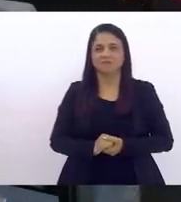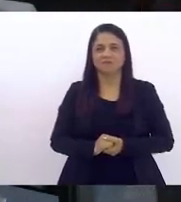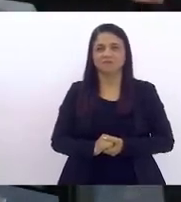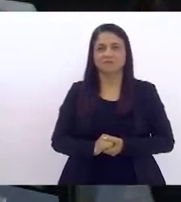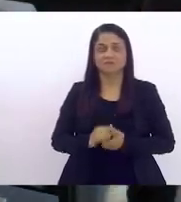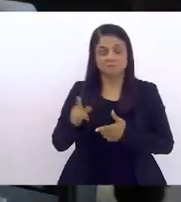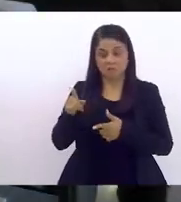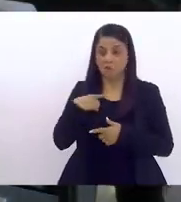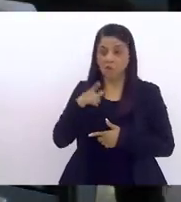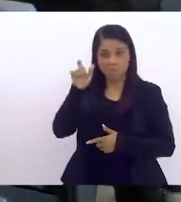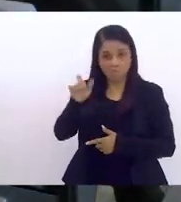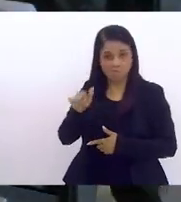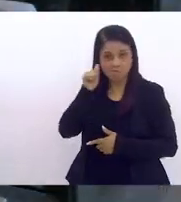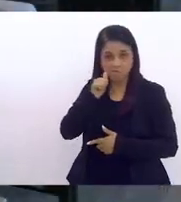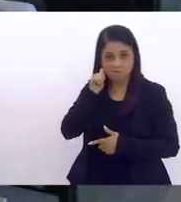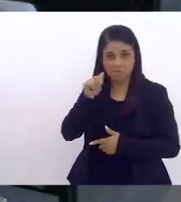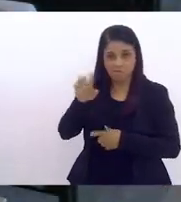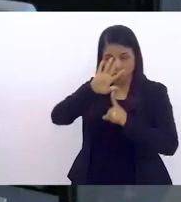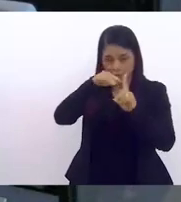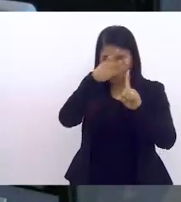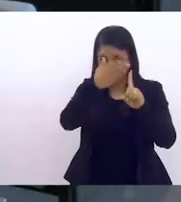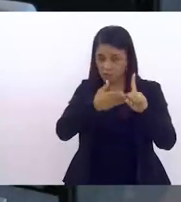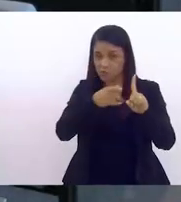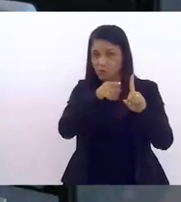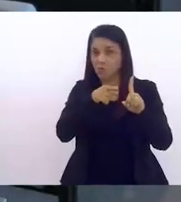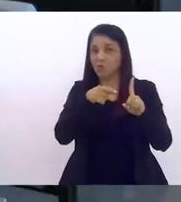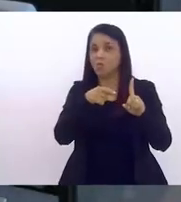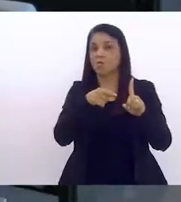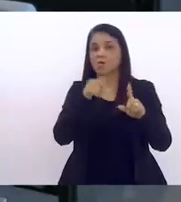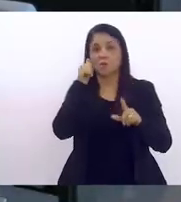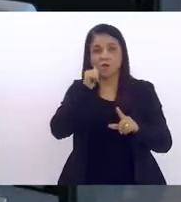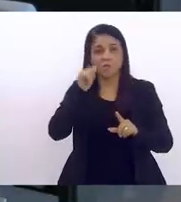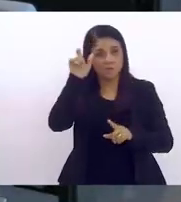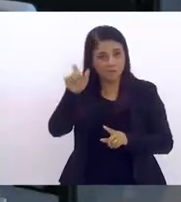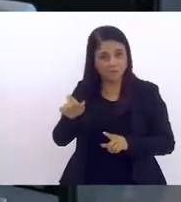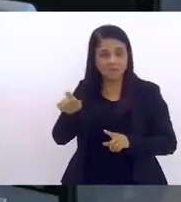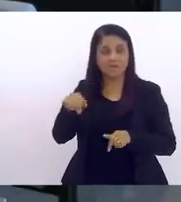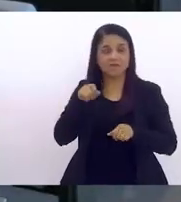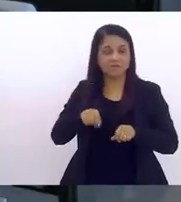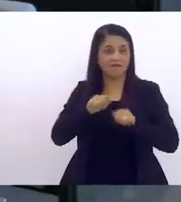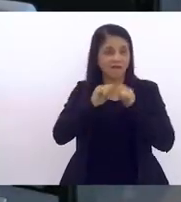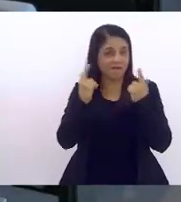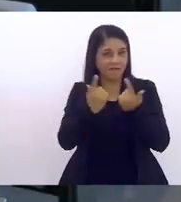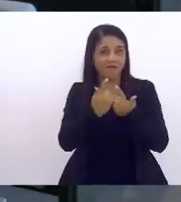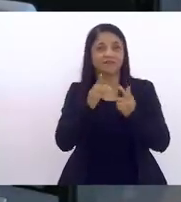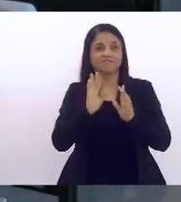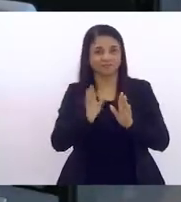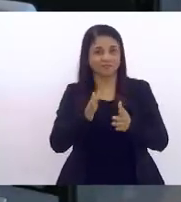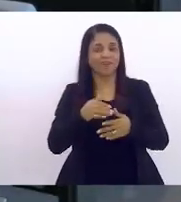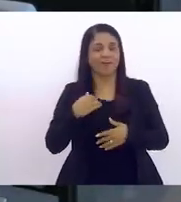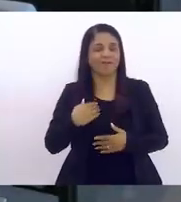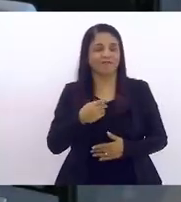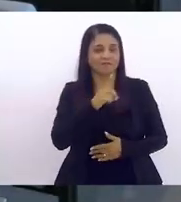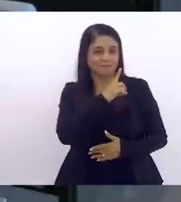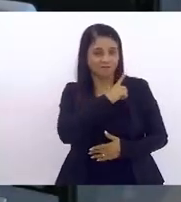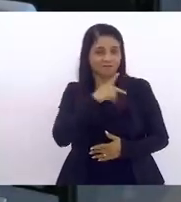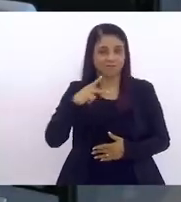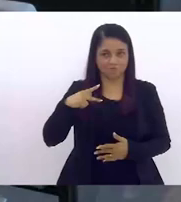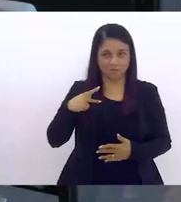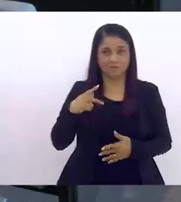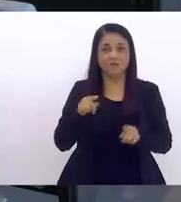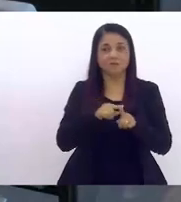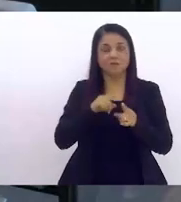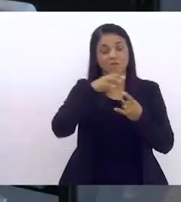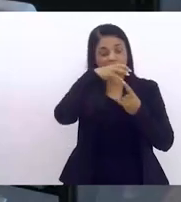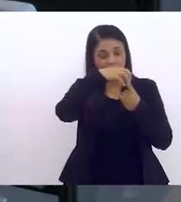defensora pública geral, que a gente homenageou ela há pouco tempo aqui na Alerj. Muito bem. Também está aqui a